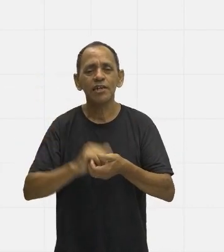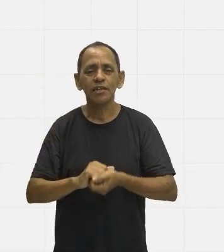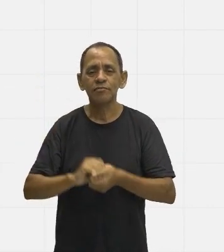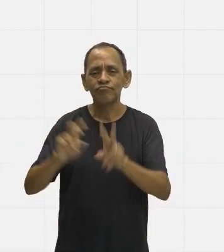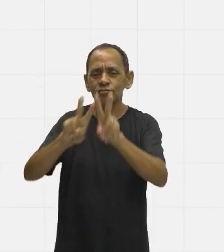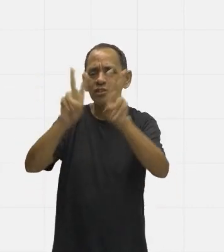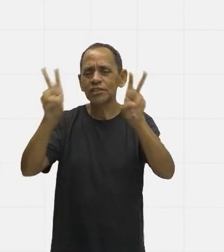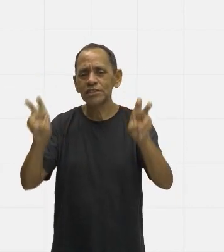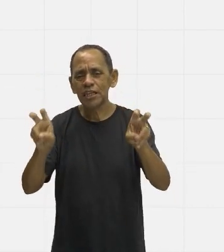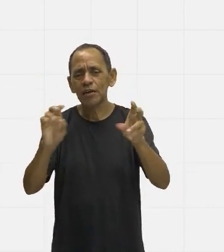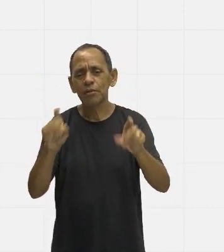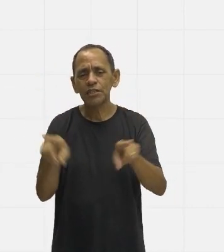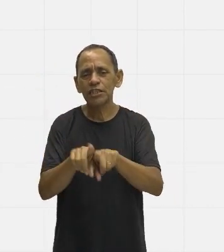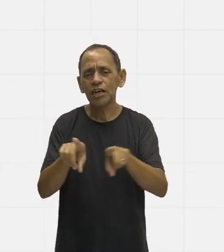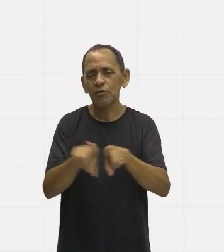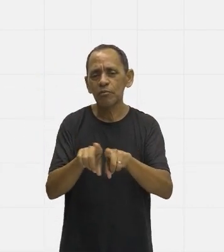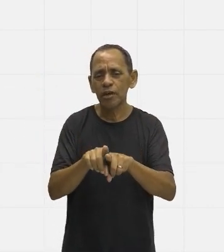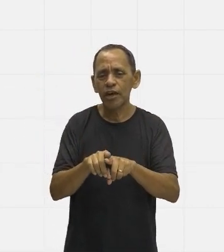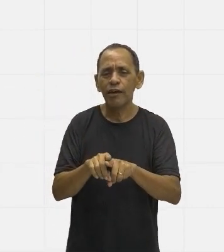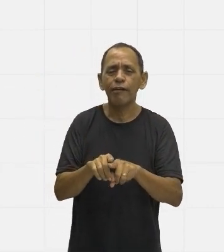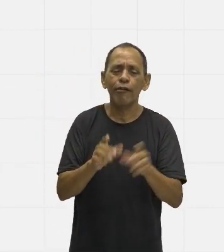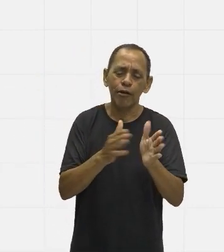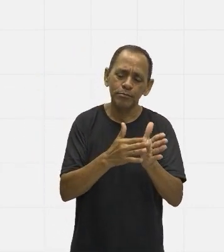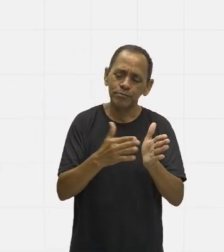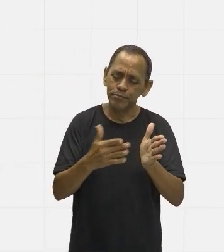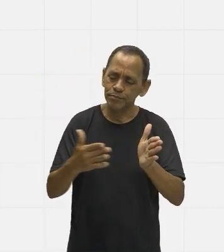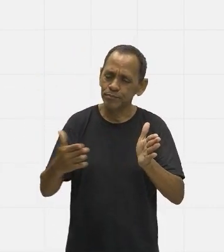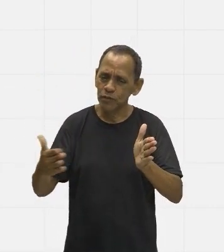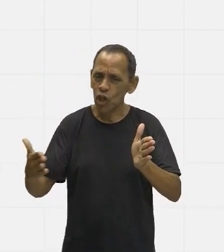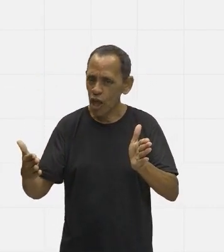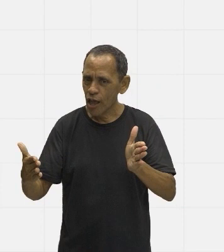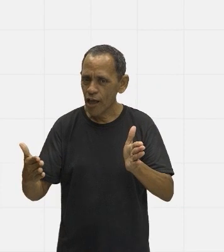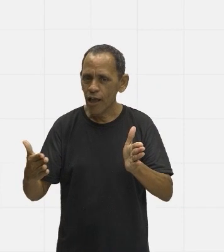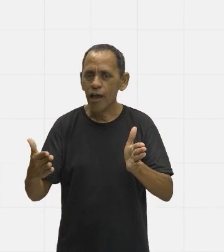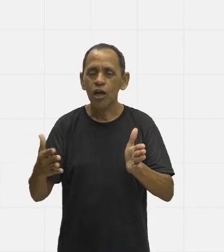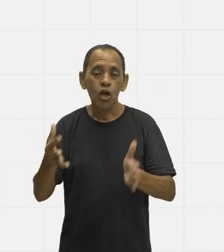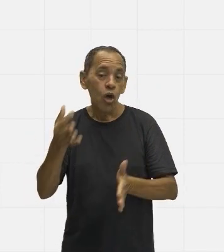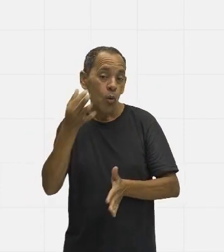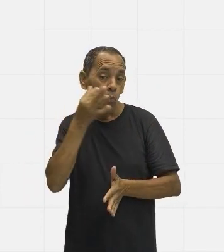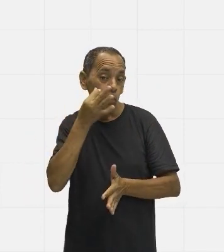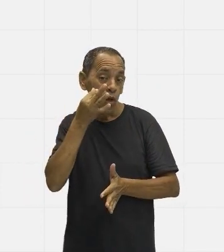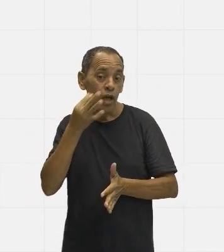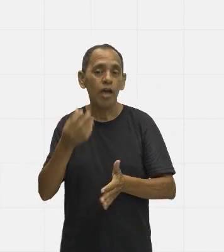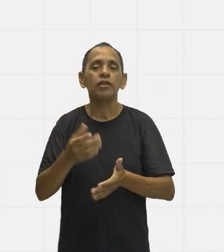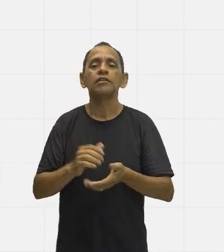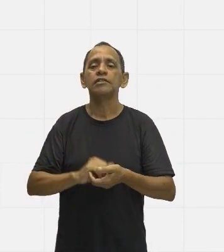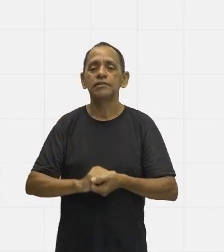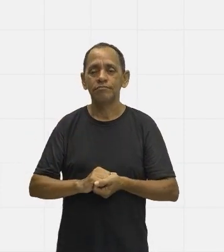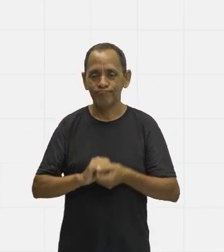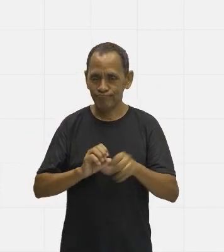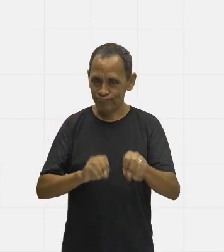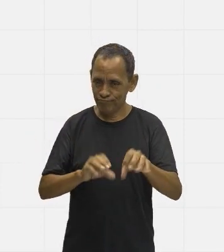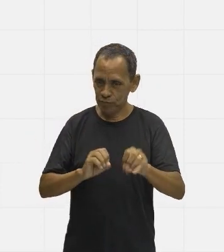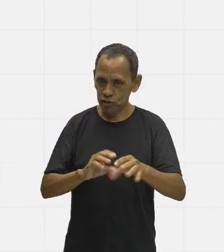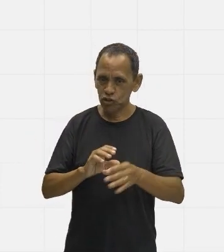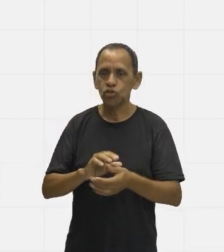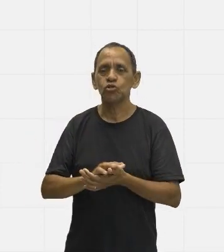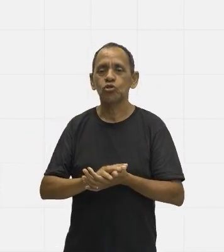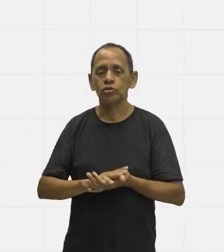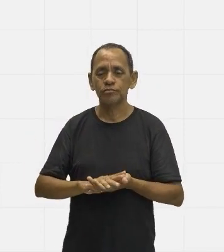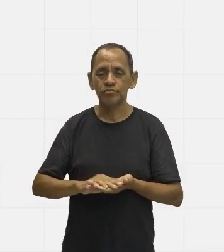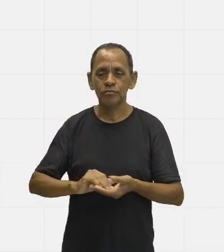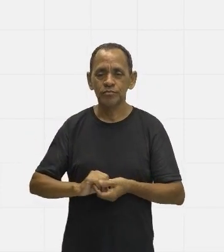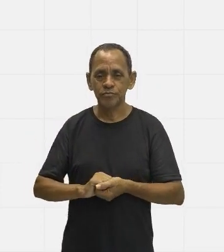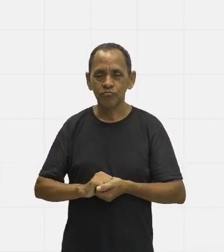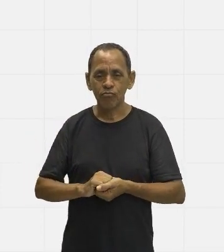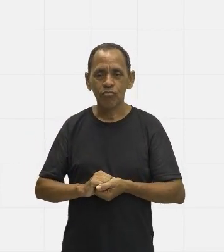né, como vai ser a caminhada dele aqui no ensino presencial com mediação tecnológica, tá? Então é um momento muito bacana que a gente